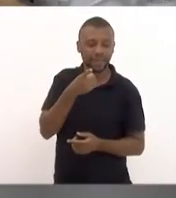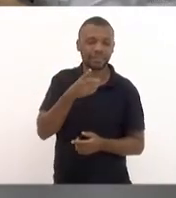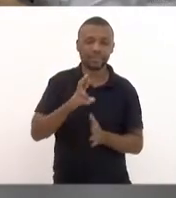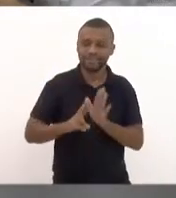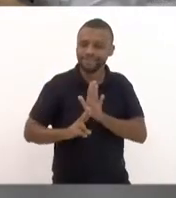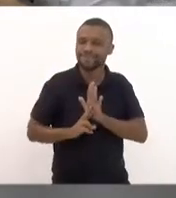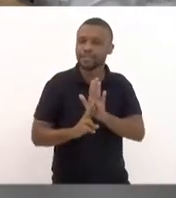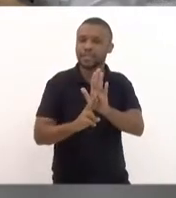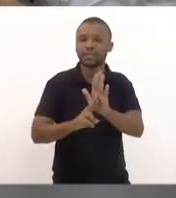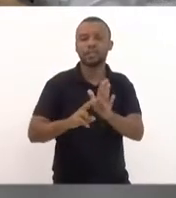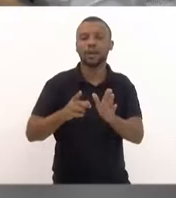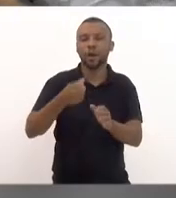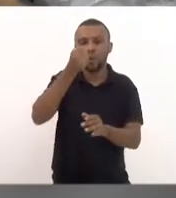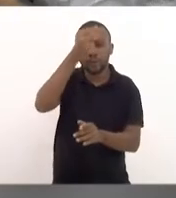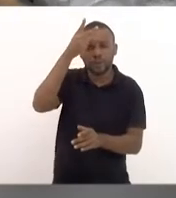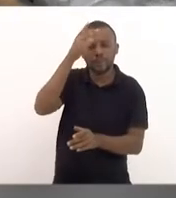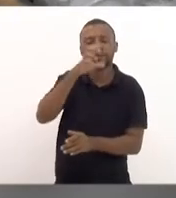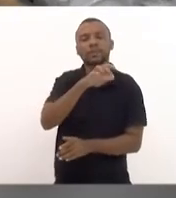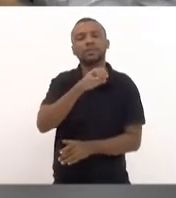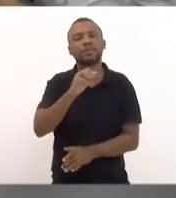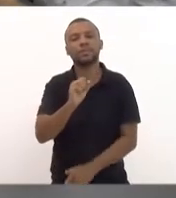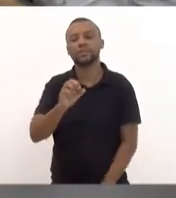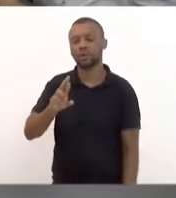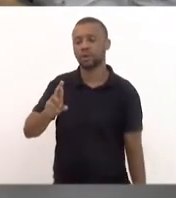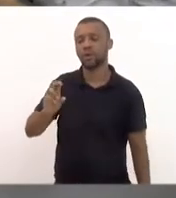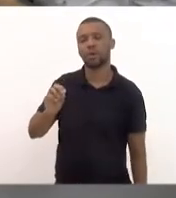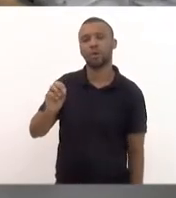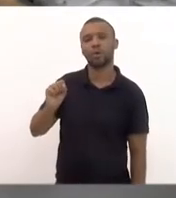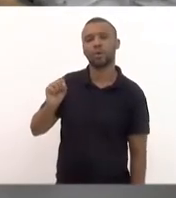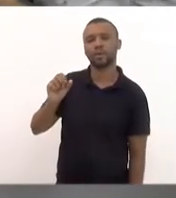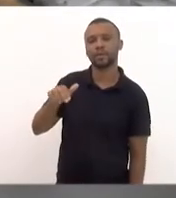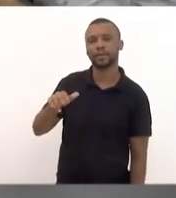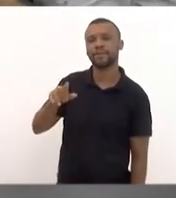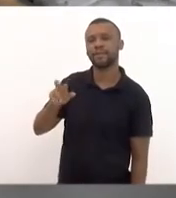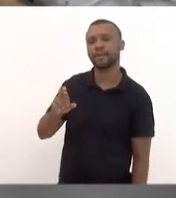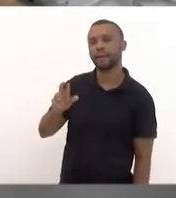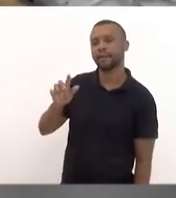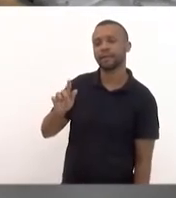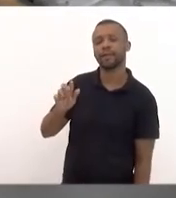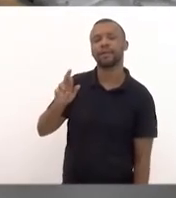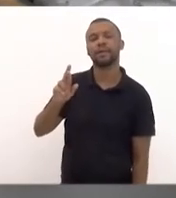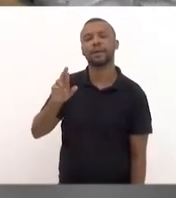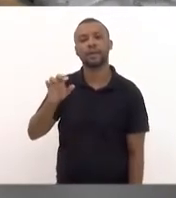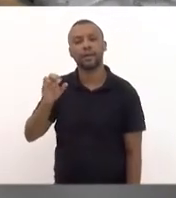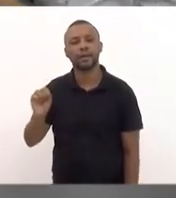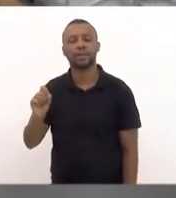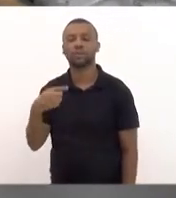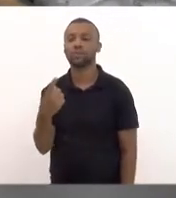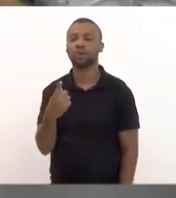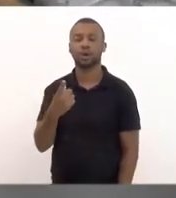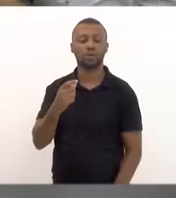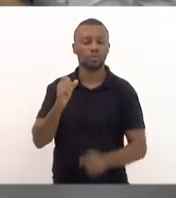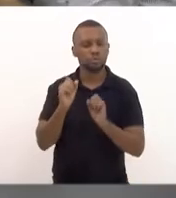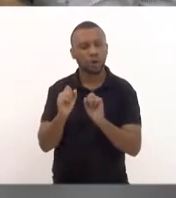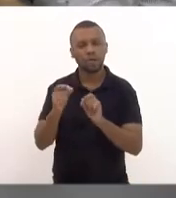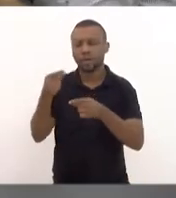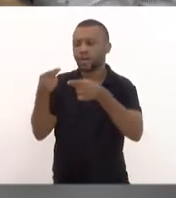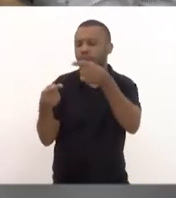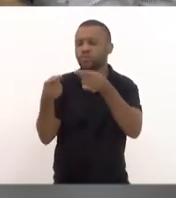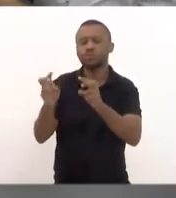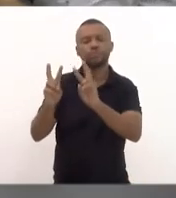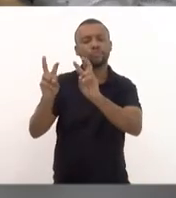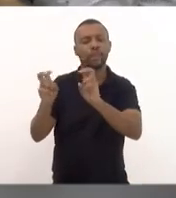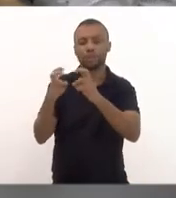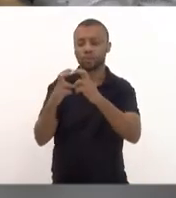que é o autor dessa mensagem, dessa lei, para que a gente possa realmente estar aqui hoje discutindo o Arco Metropolitano. Foi um